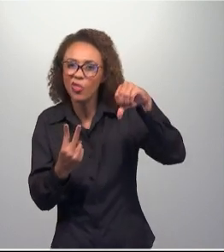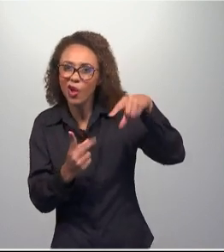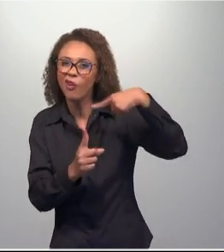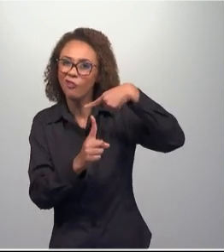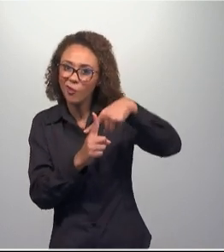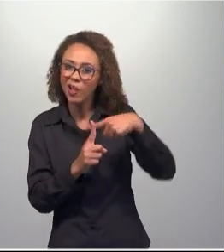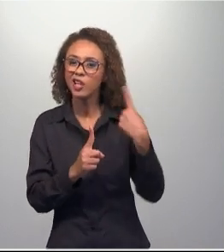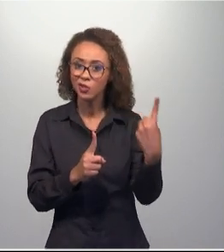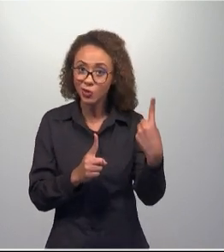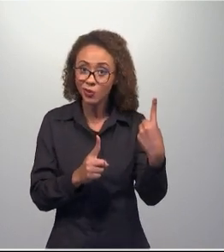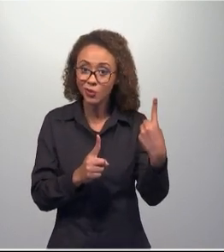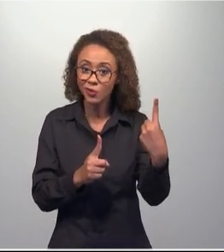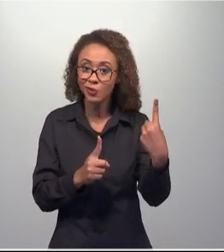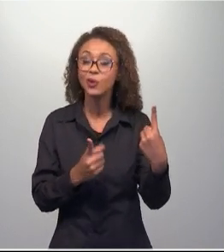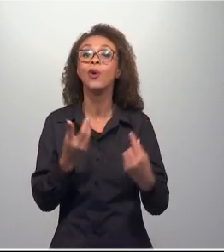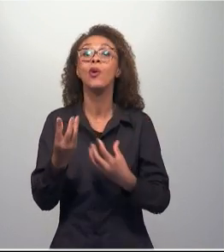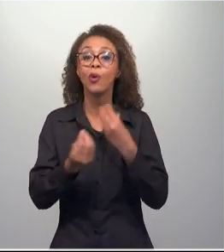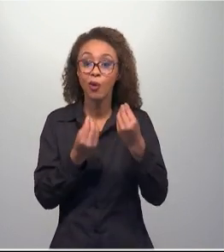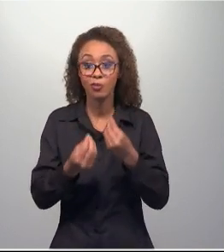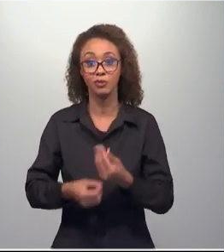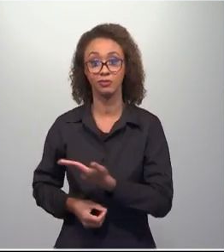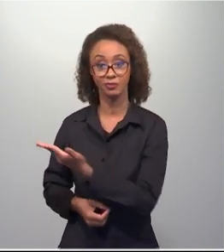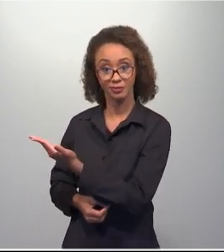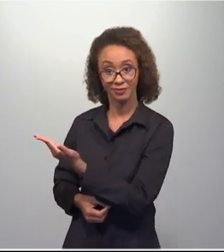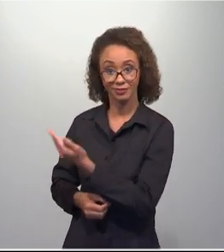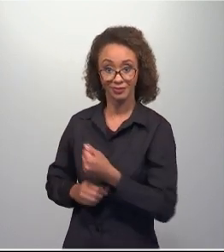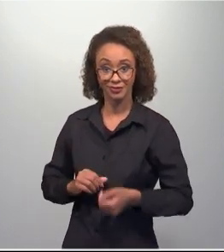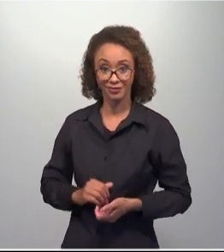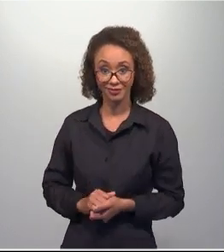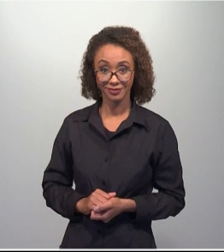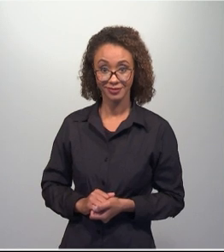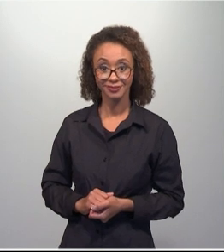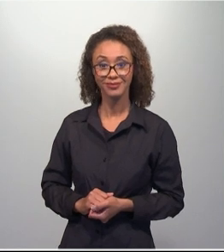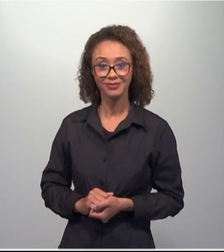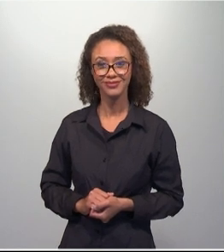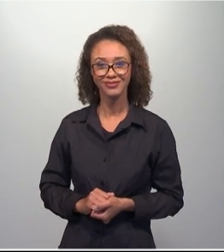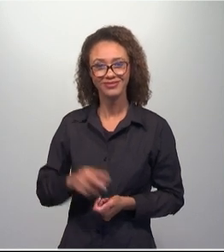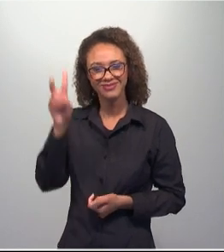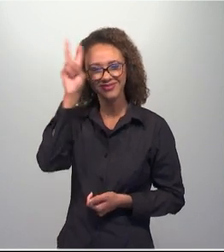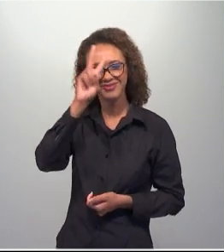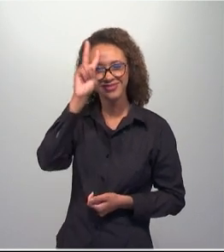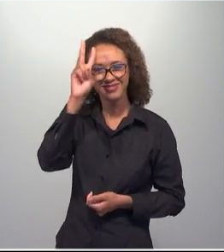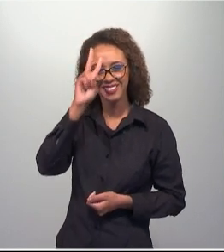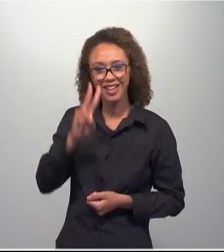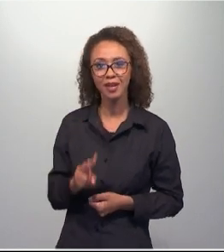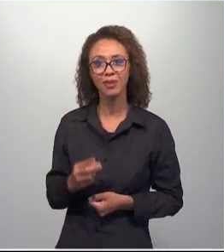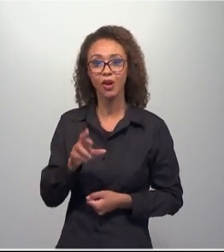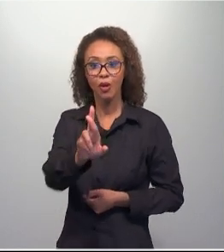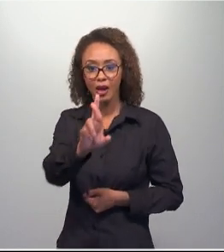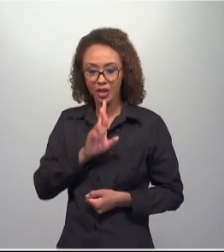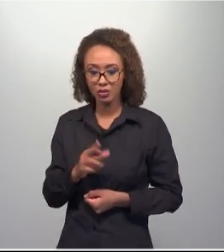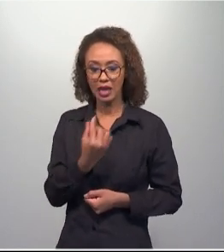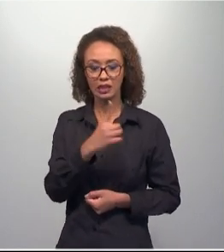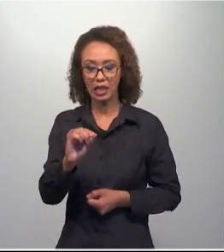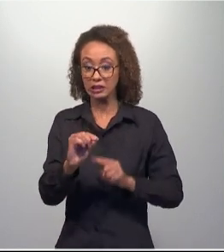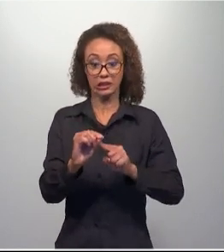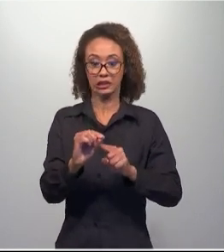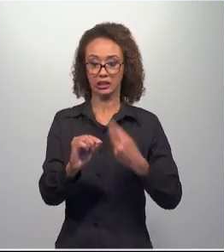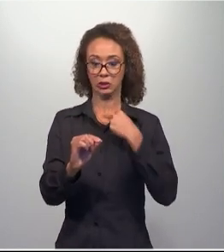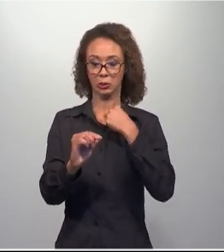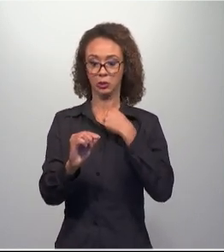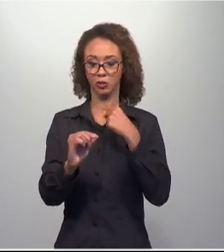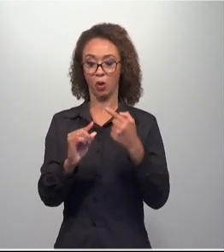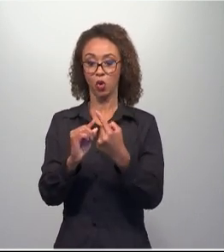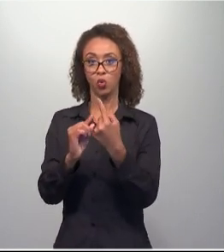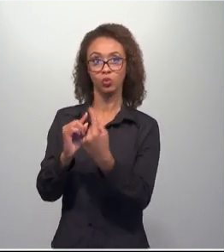mais 10 e 11 e se vai um aqui é o nosso overflow